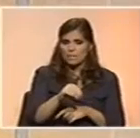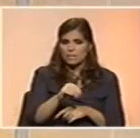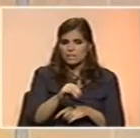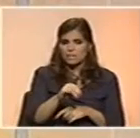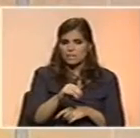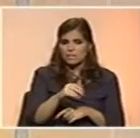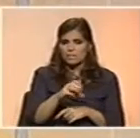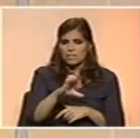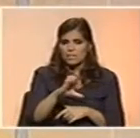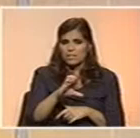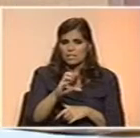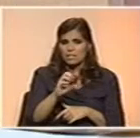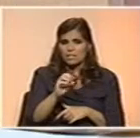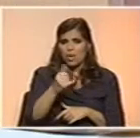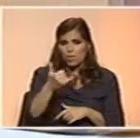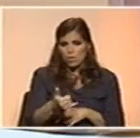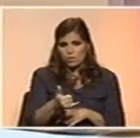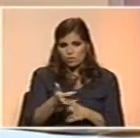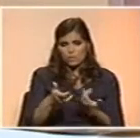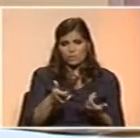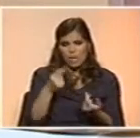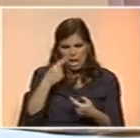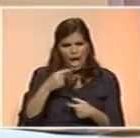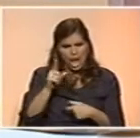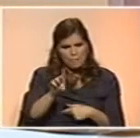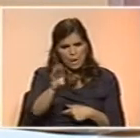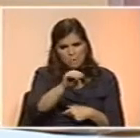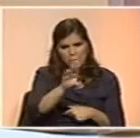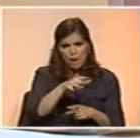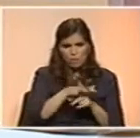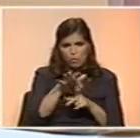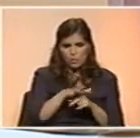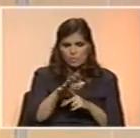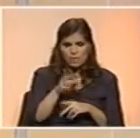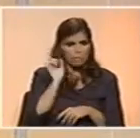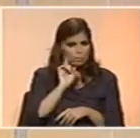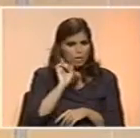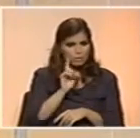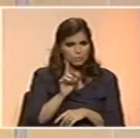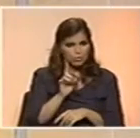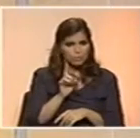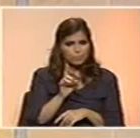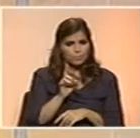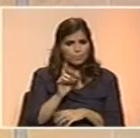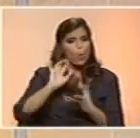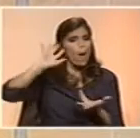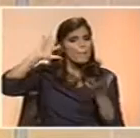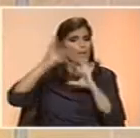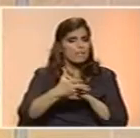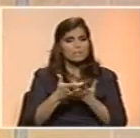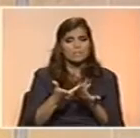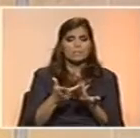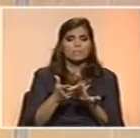o CO2, o dióxido de carbono, não é? Sim, pelas explorações. Há outros impactos importantes ambientais